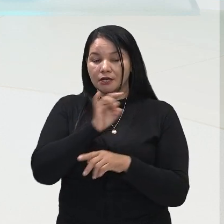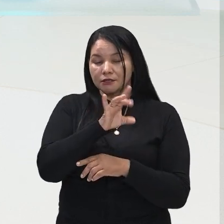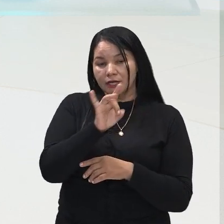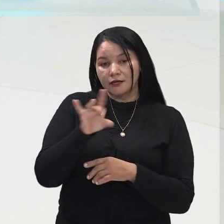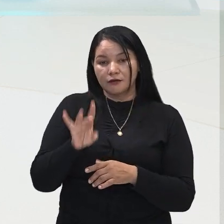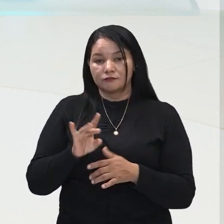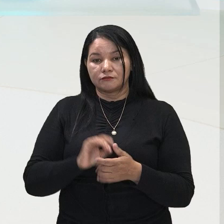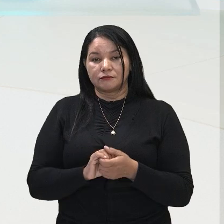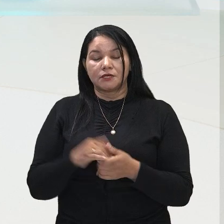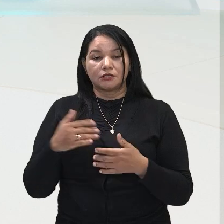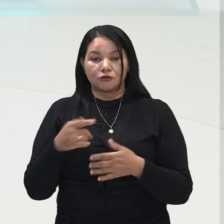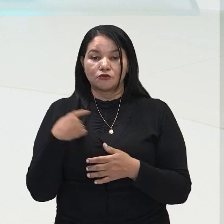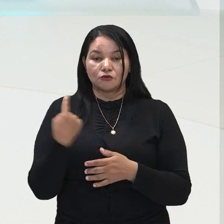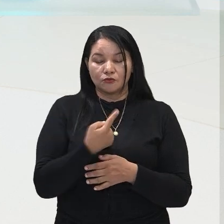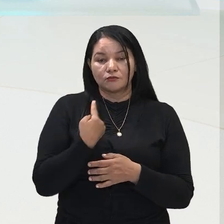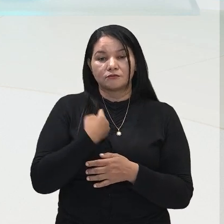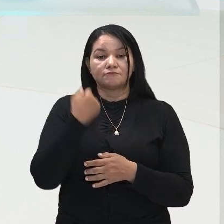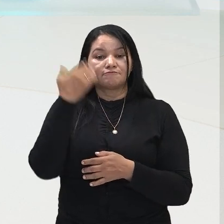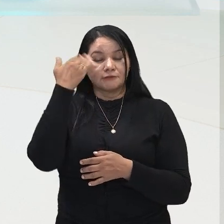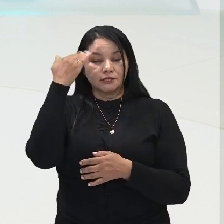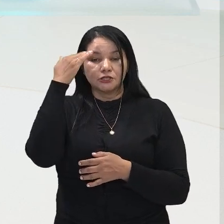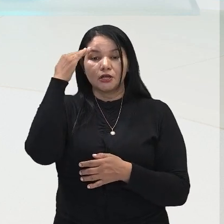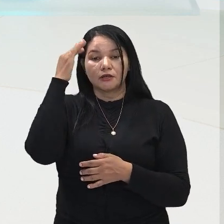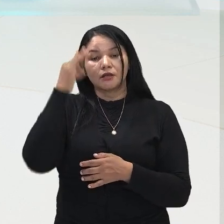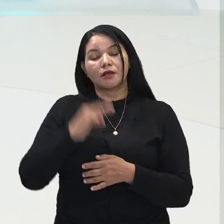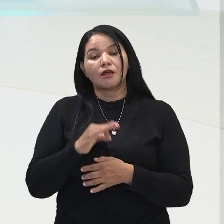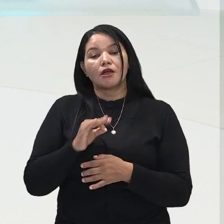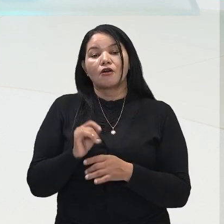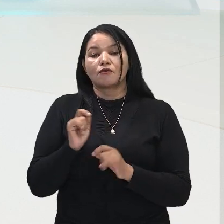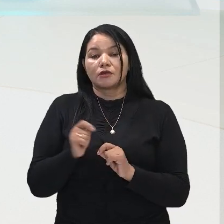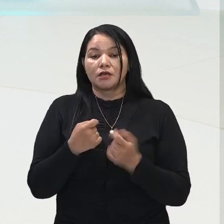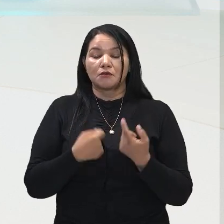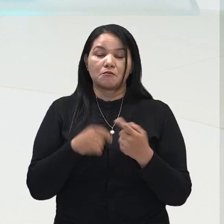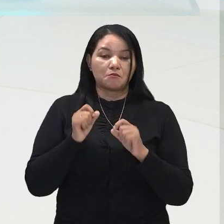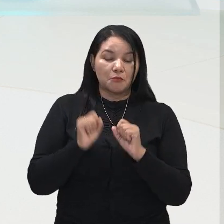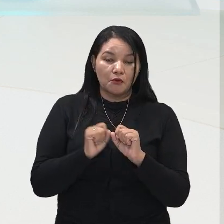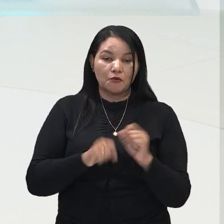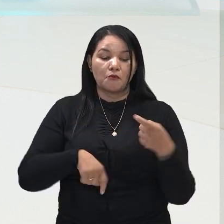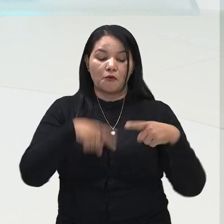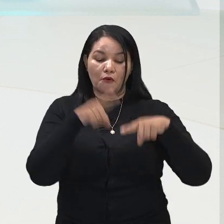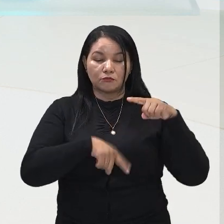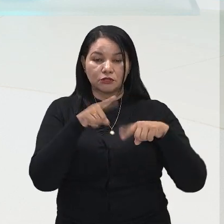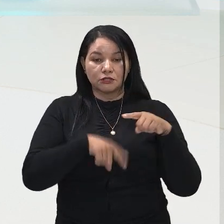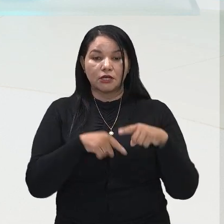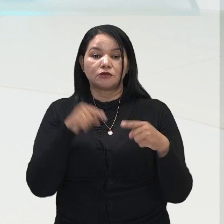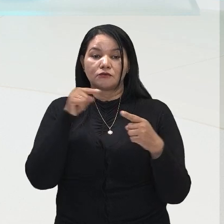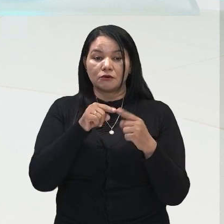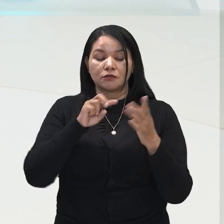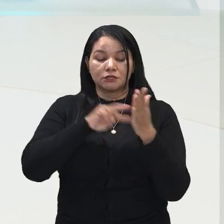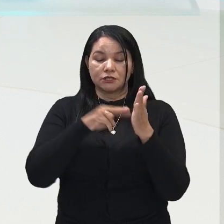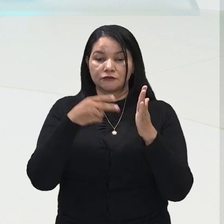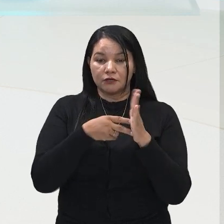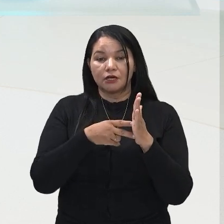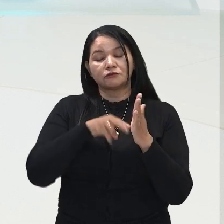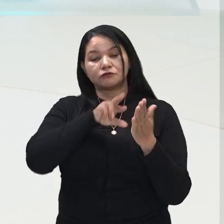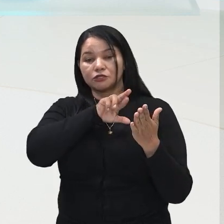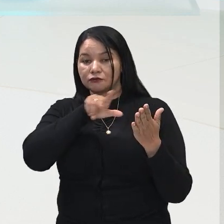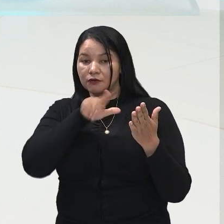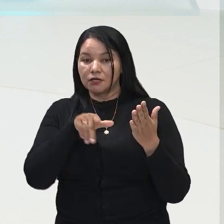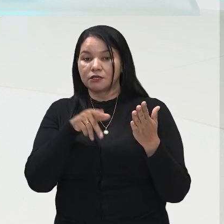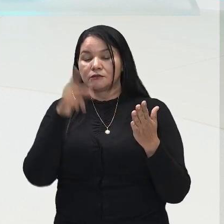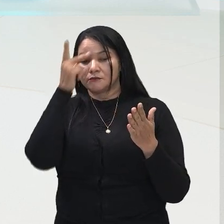consegue compreender que para o mesmo objeto eu posso ter significados diferentes para cada